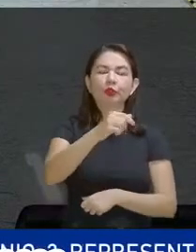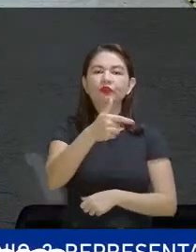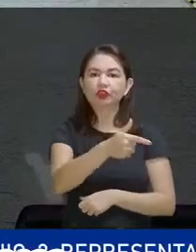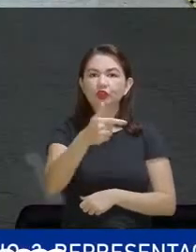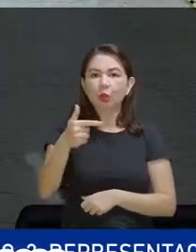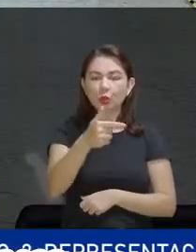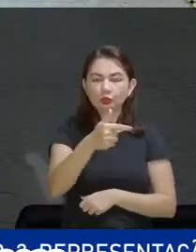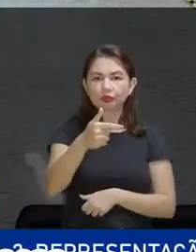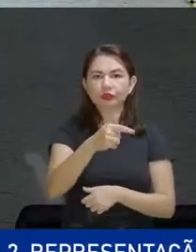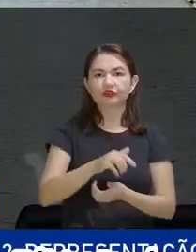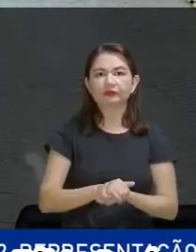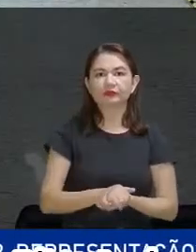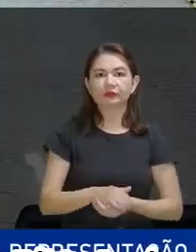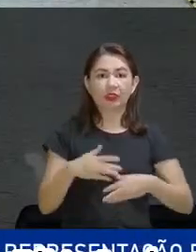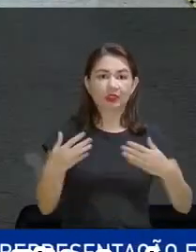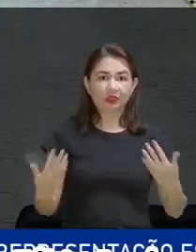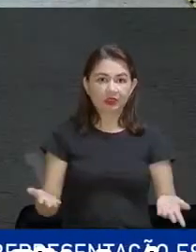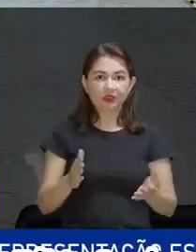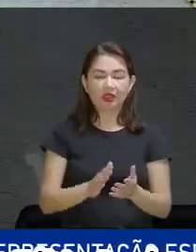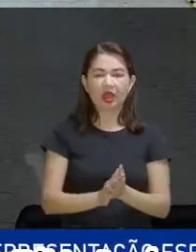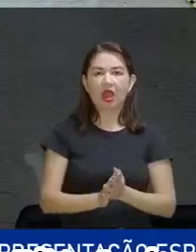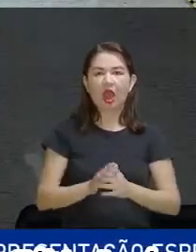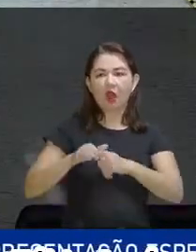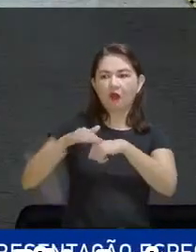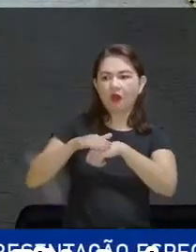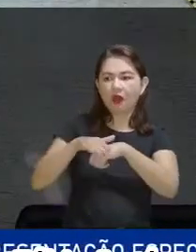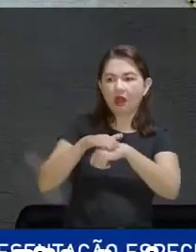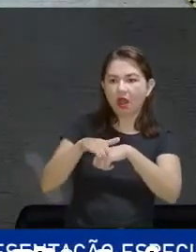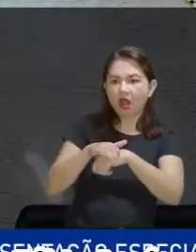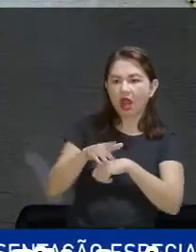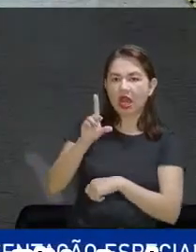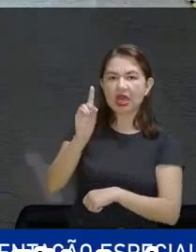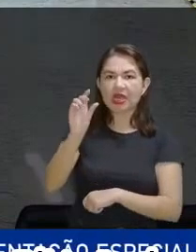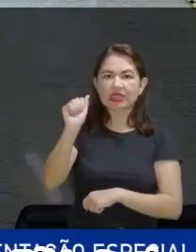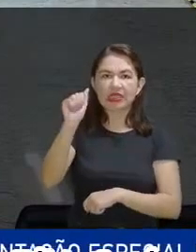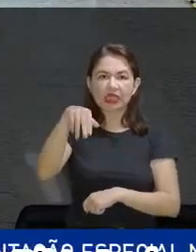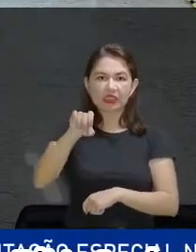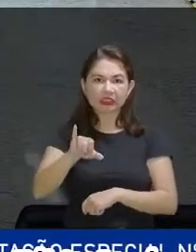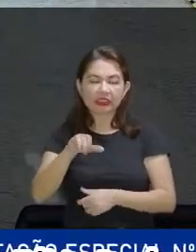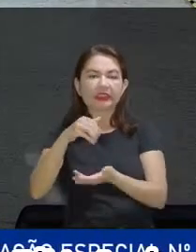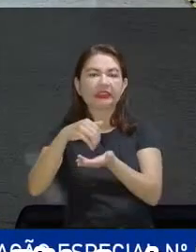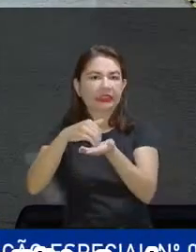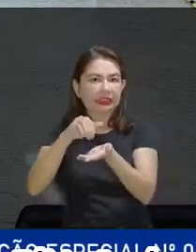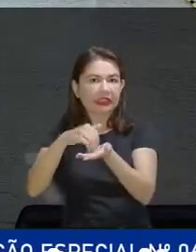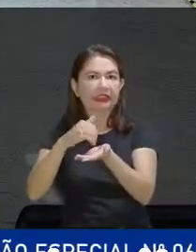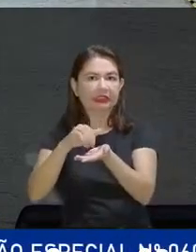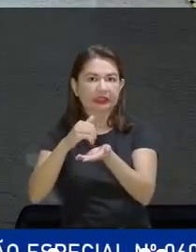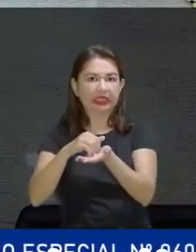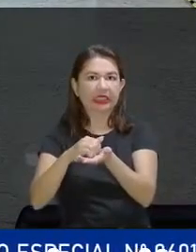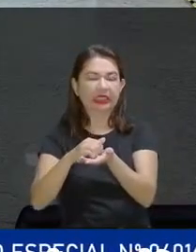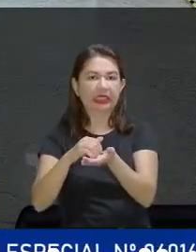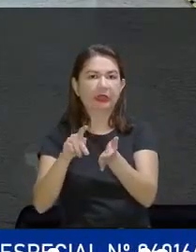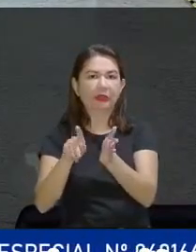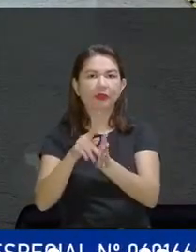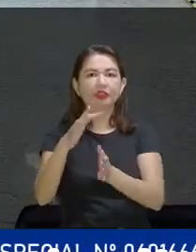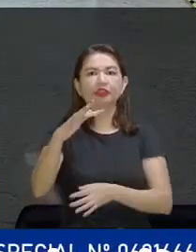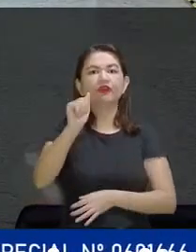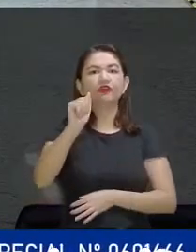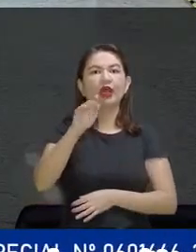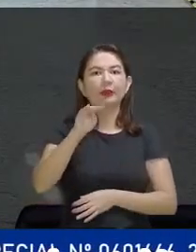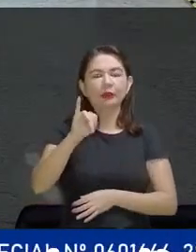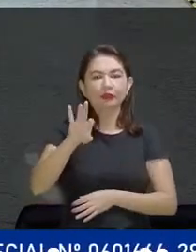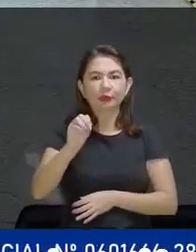0600-413-2022. Além disso, há diálogos entre Dani Stephanie, secretária de Fábio Jucá,